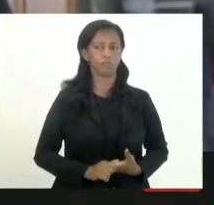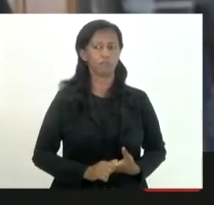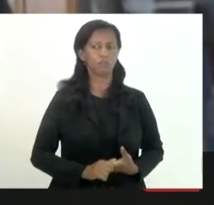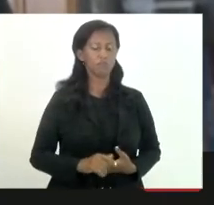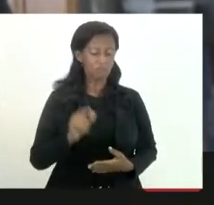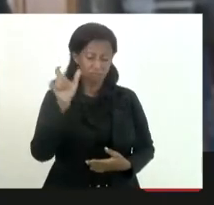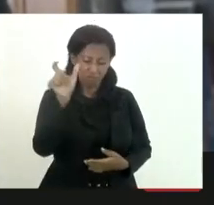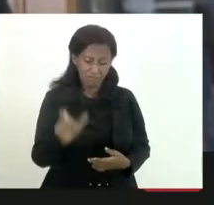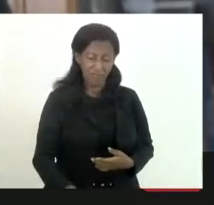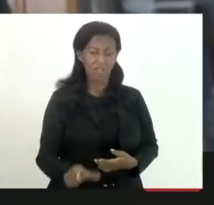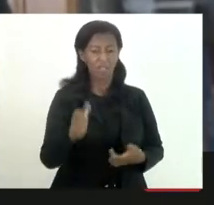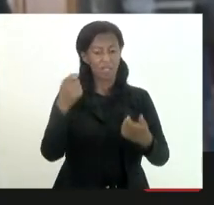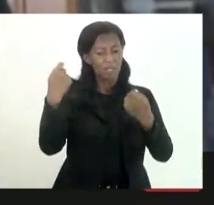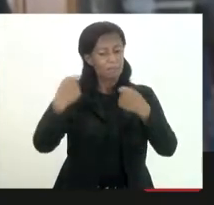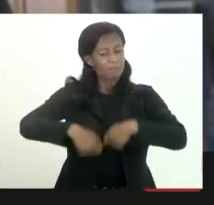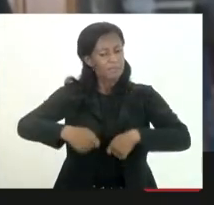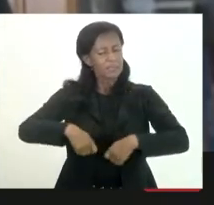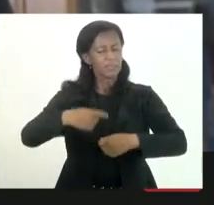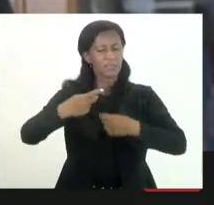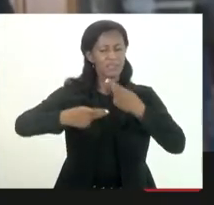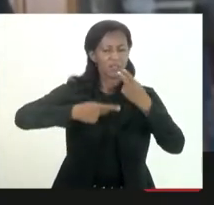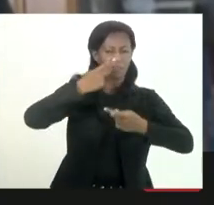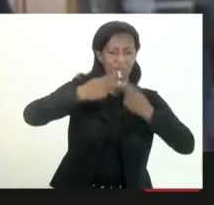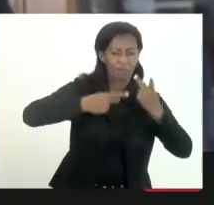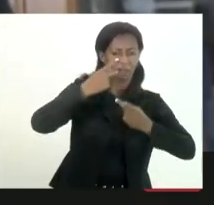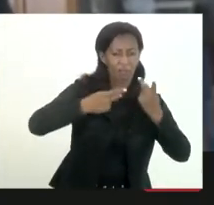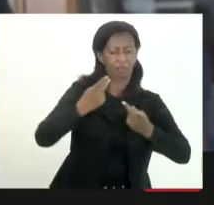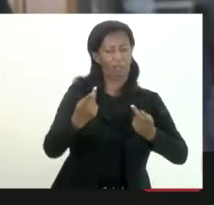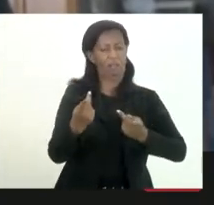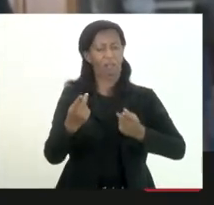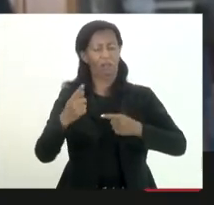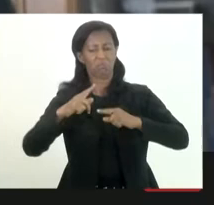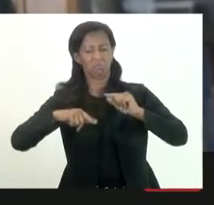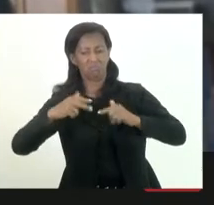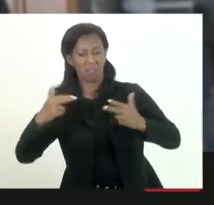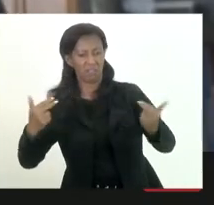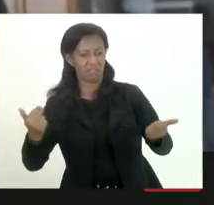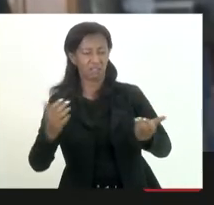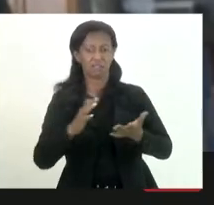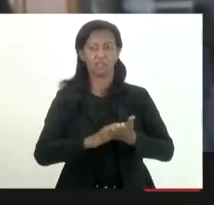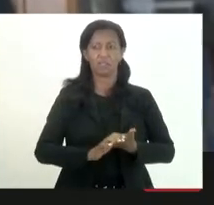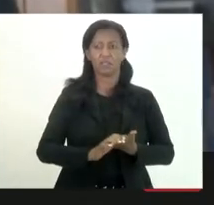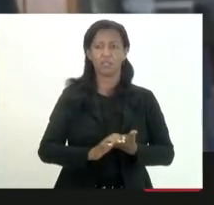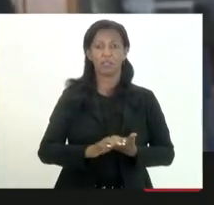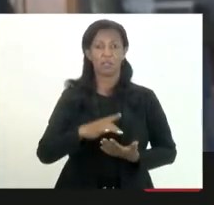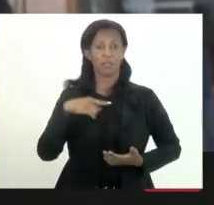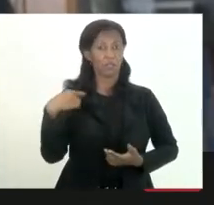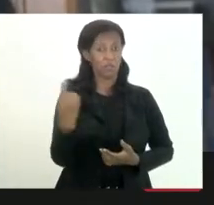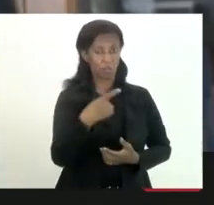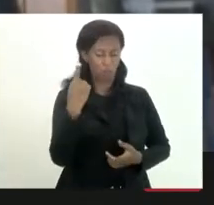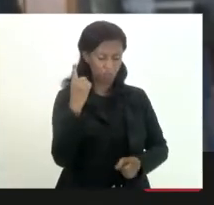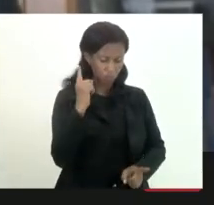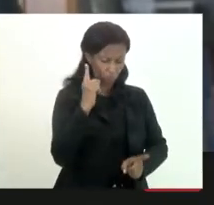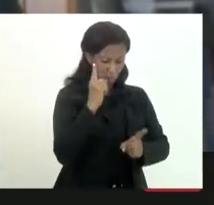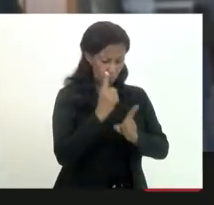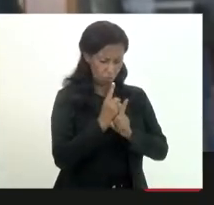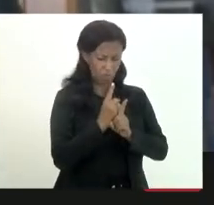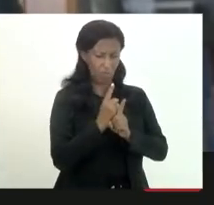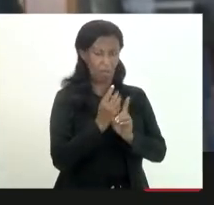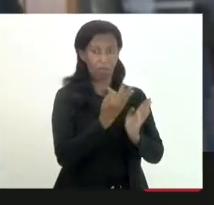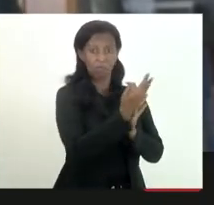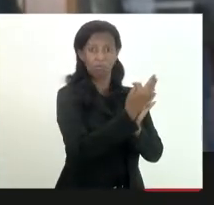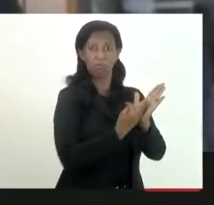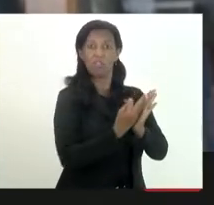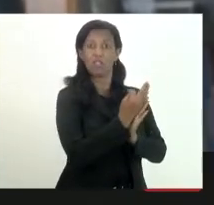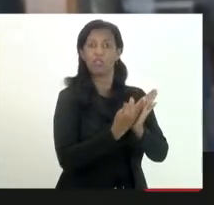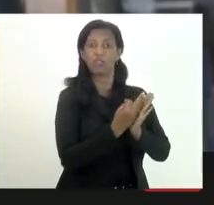ele precisa falar, verbalizar, materializar. E nós vamos encontrar vários textos